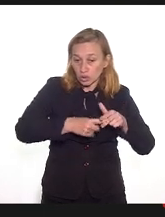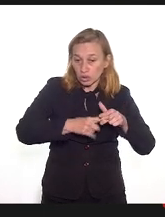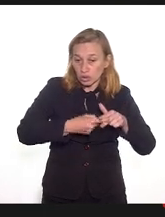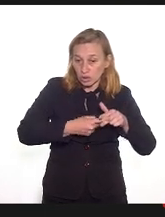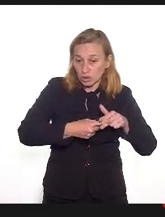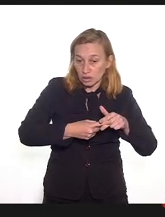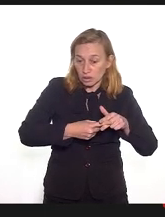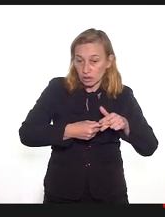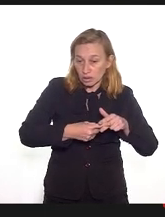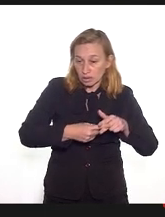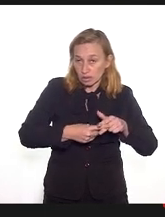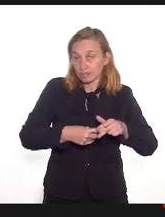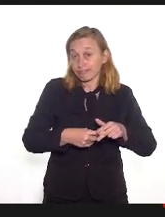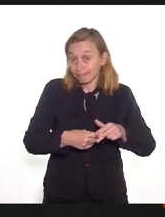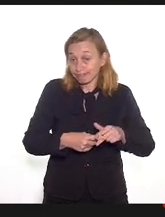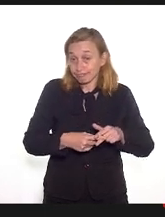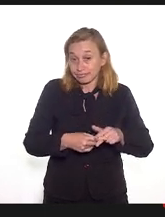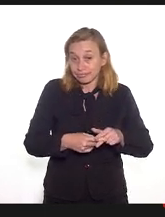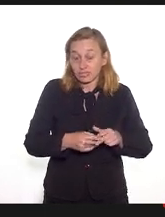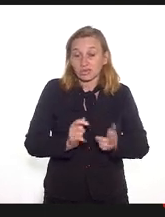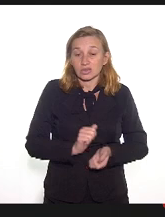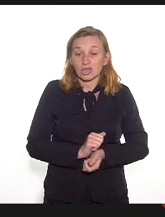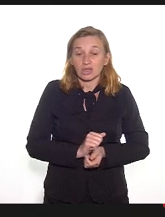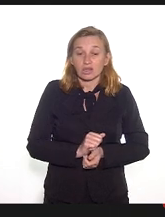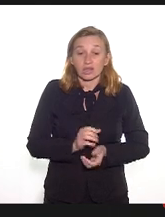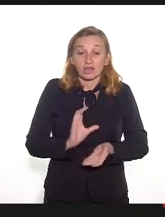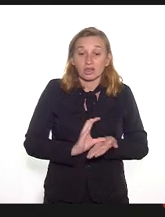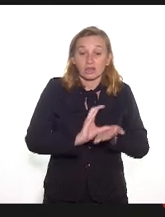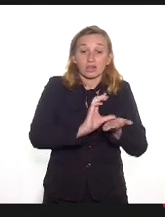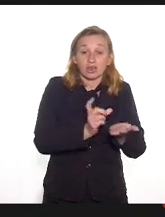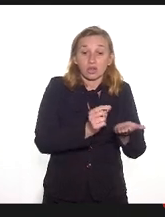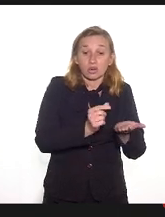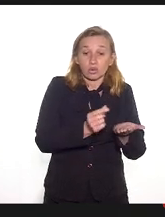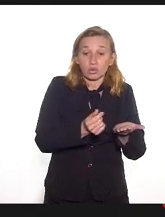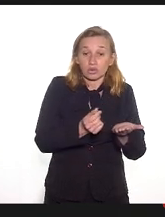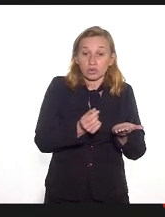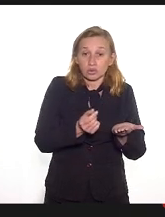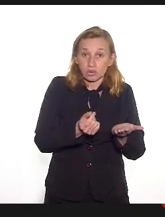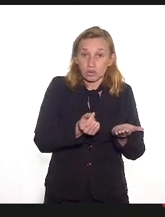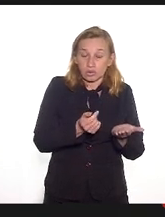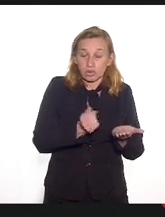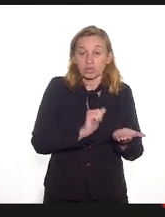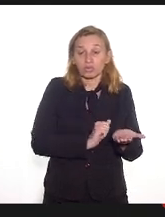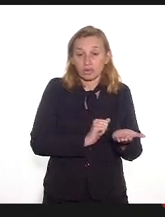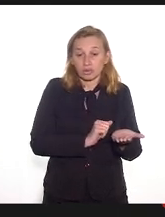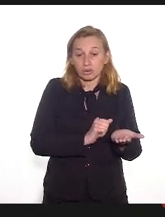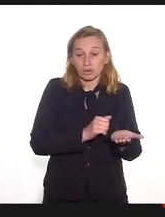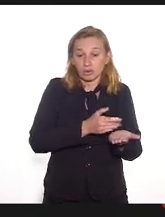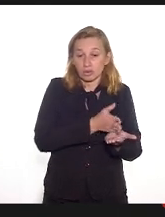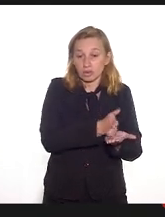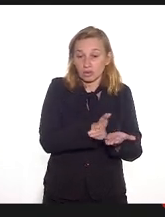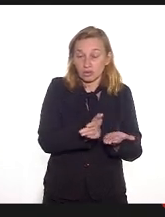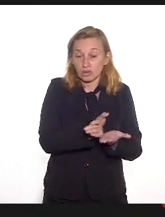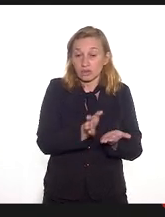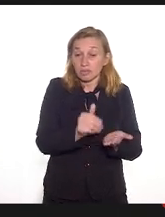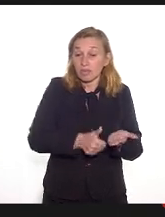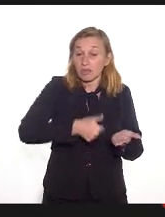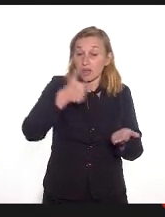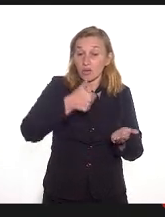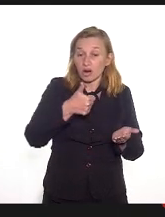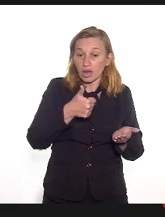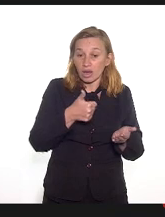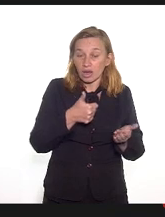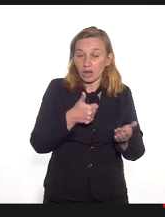de uma ventosa e fica drenando recursos e propiciando melhorias nesses sistemas de